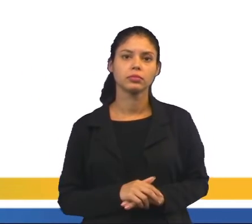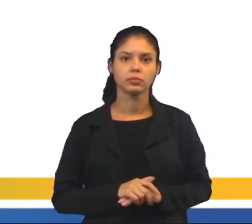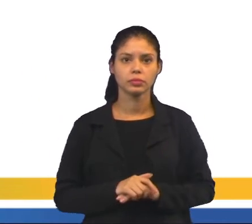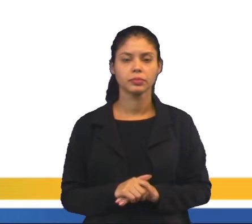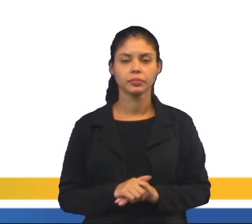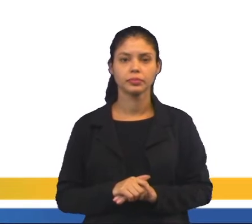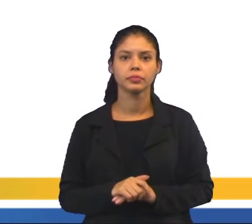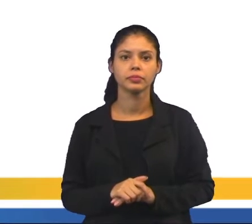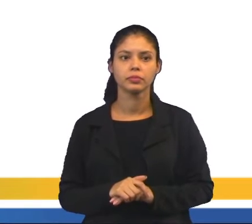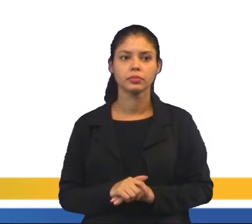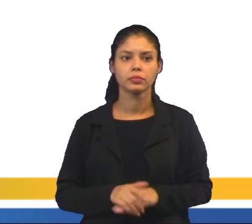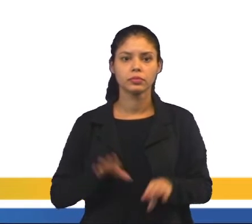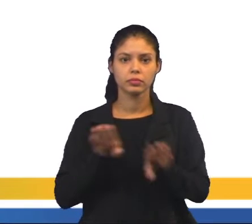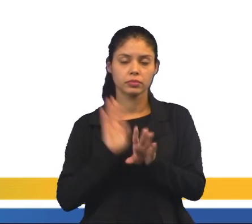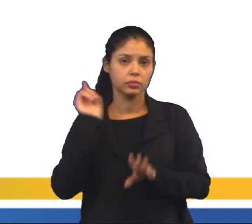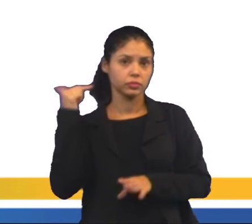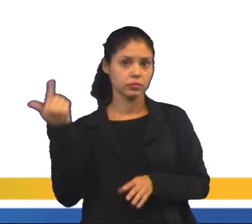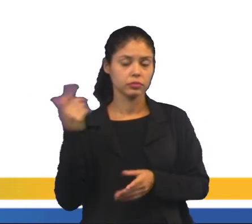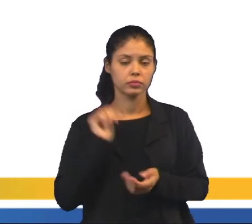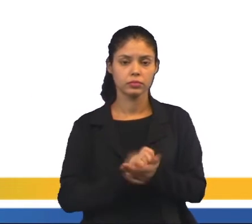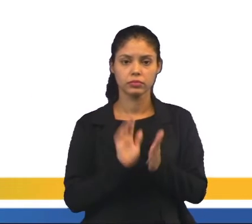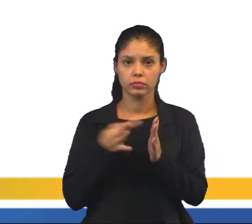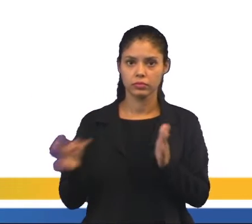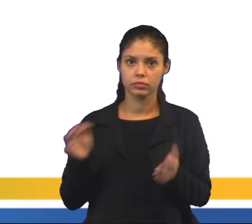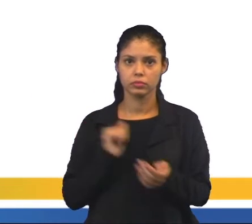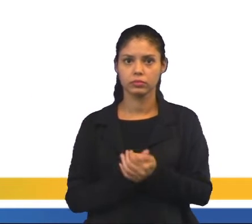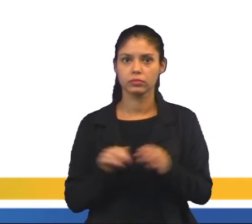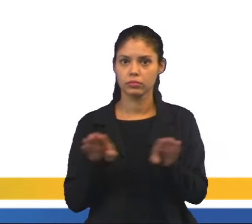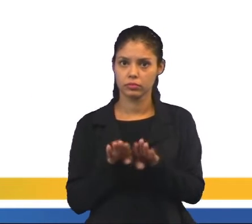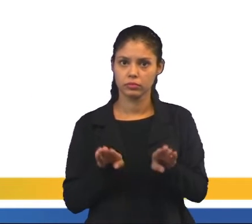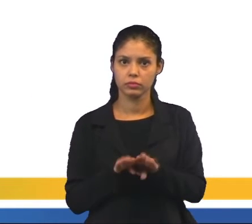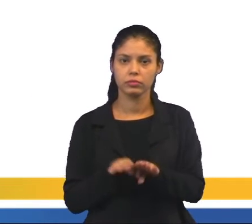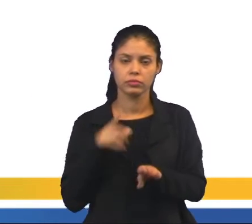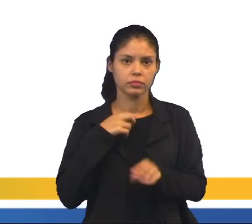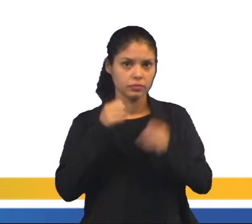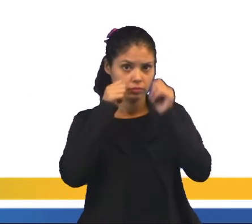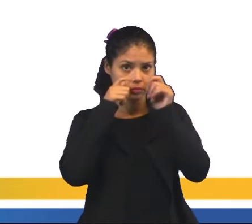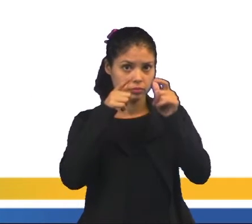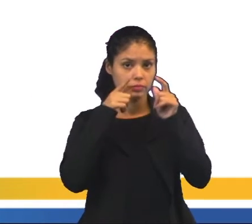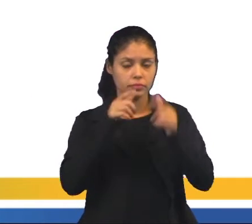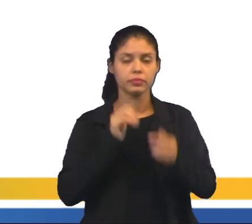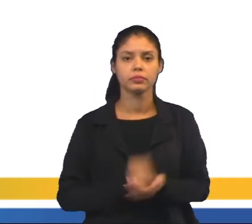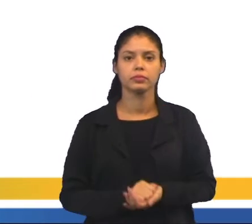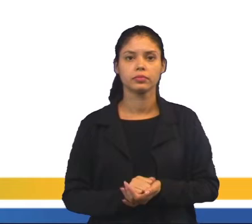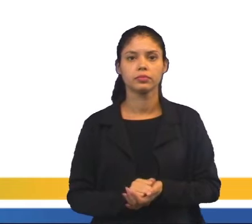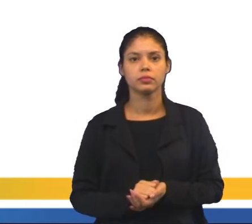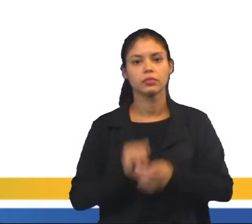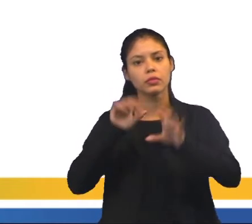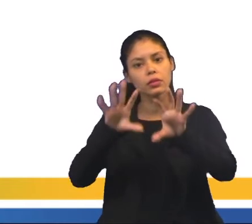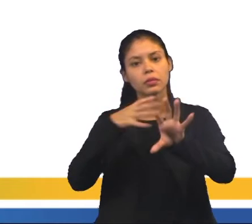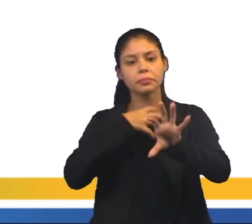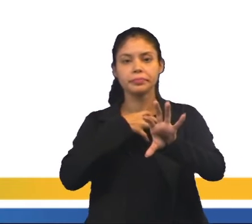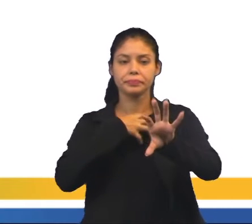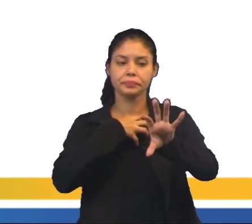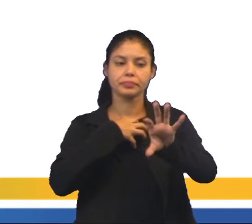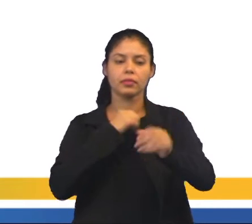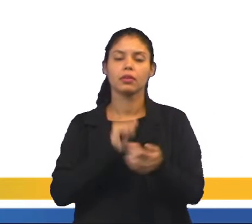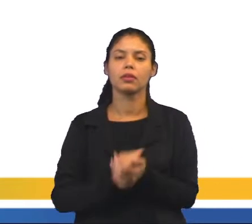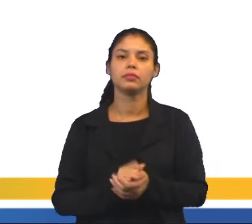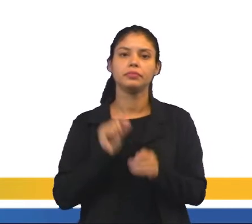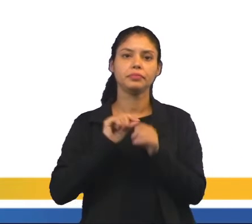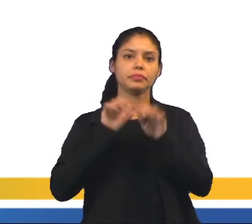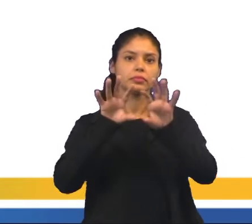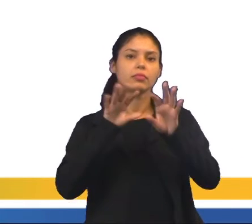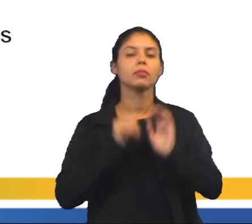ao quadrado, tá? É outra fórmula que nós também temos que prestar atenção nesse momento aí, quando a gente estiver